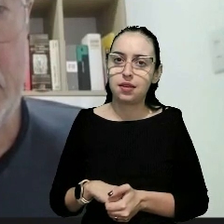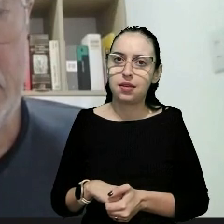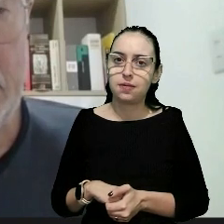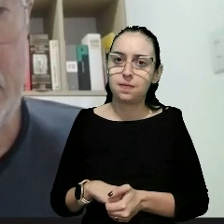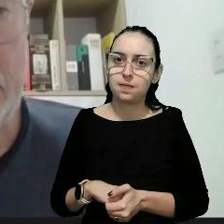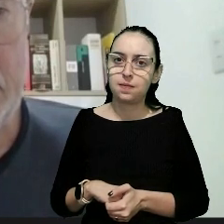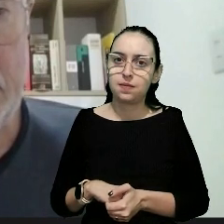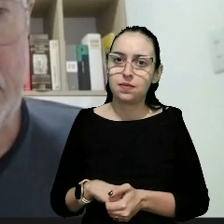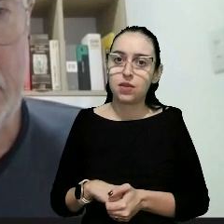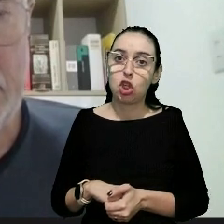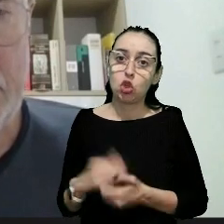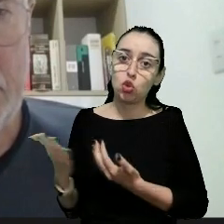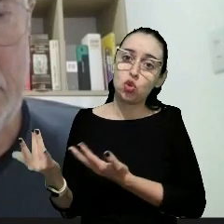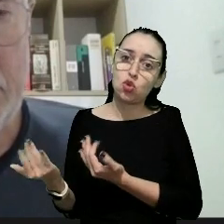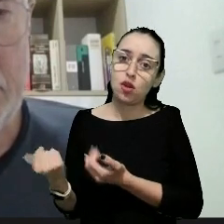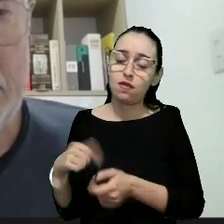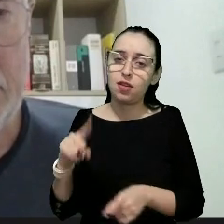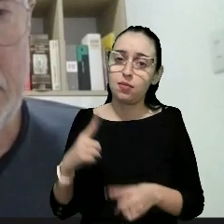ser